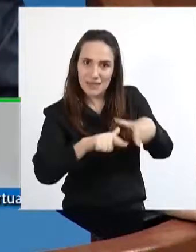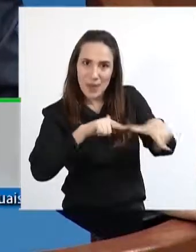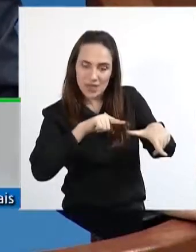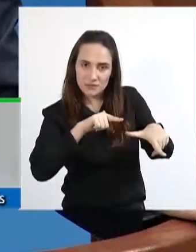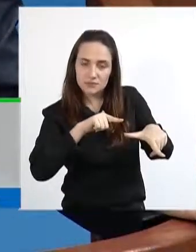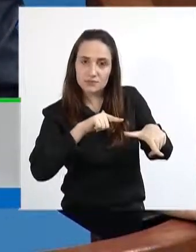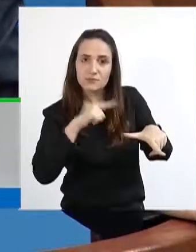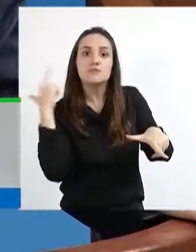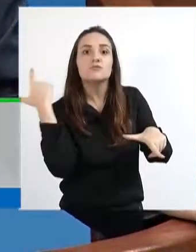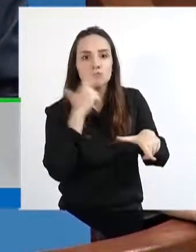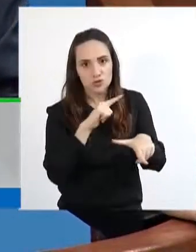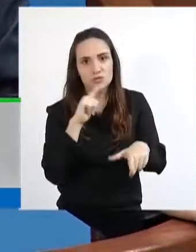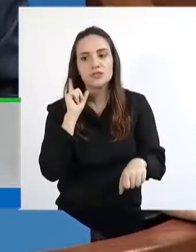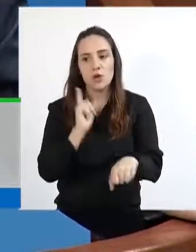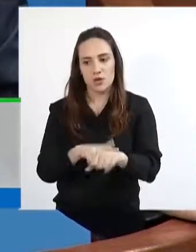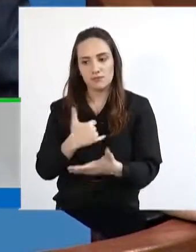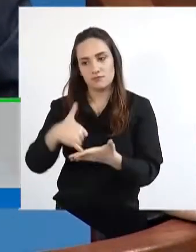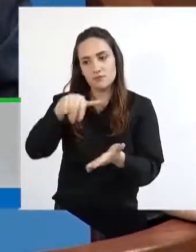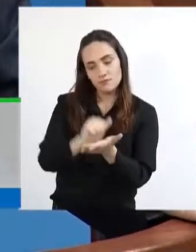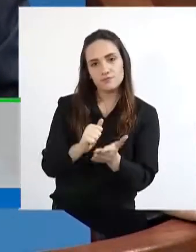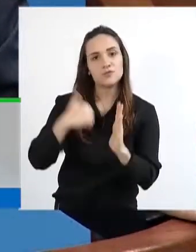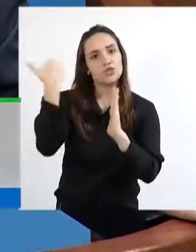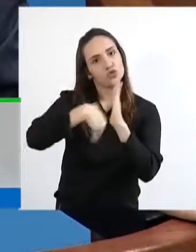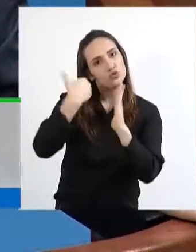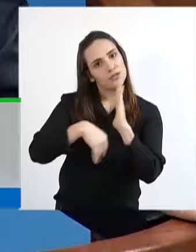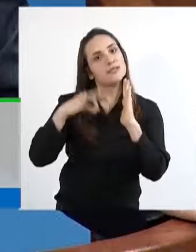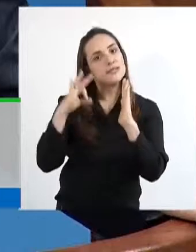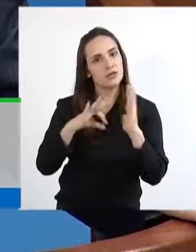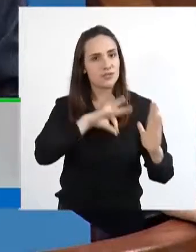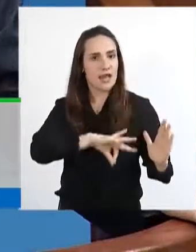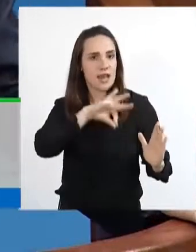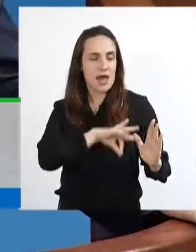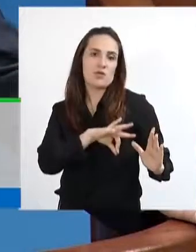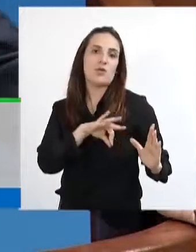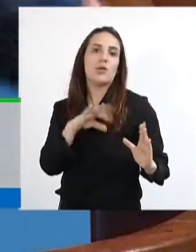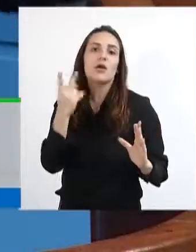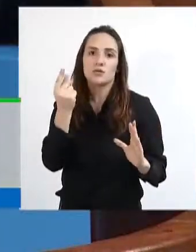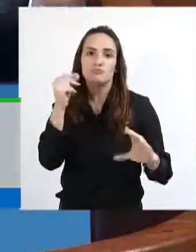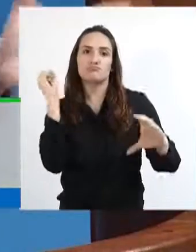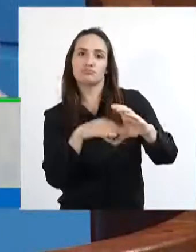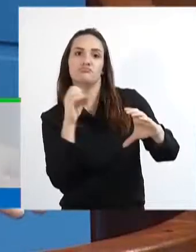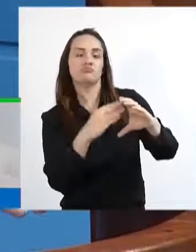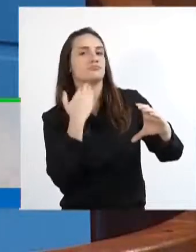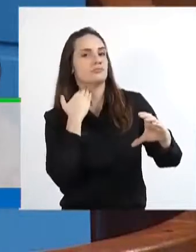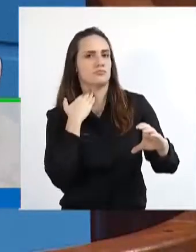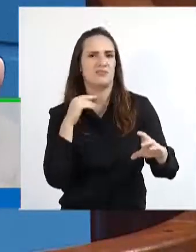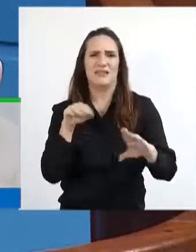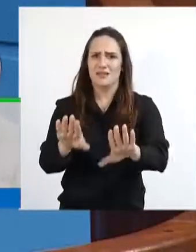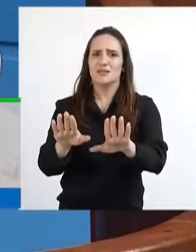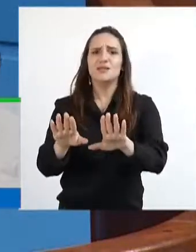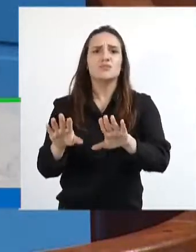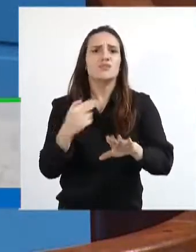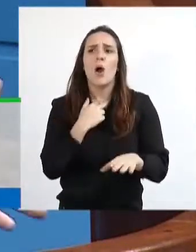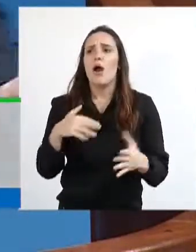contribuir com a Previdência. E não uma reforma cruel como